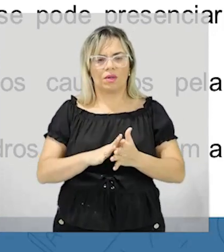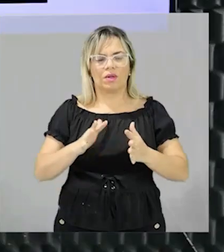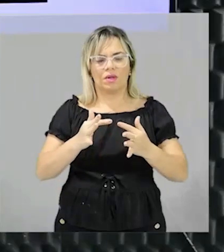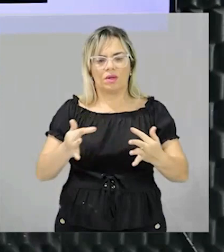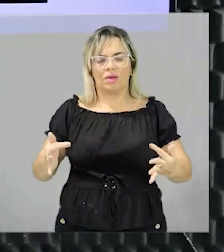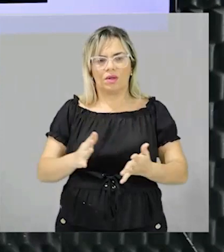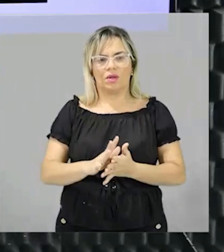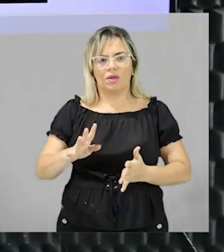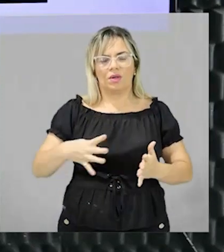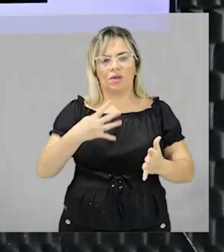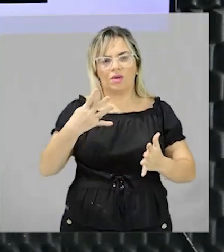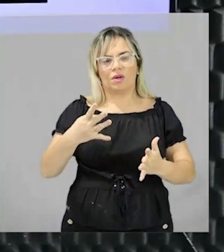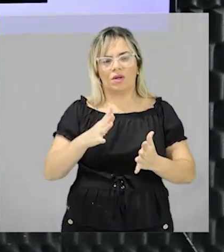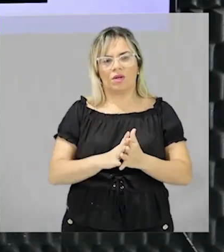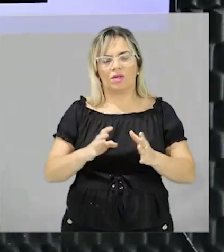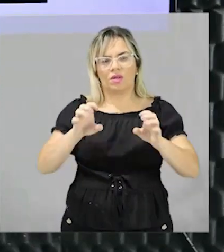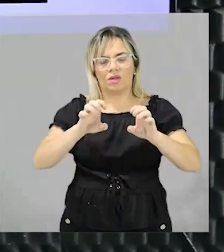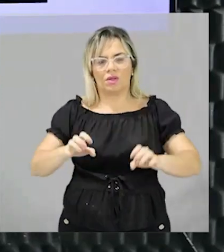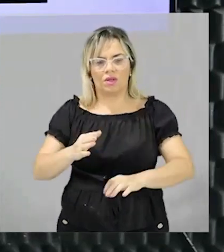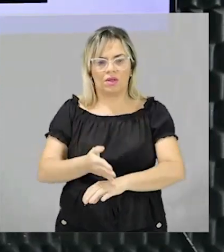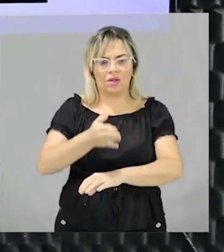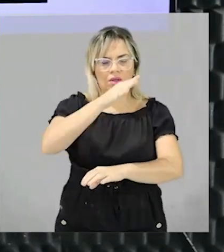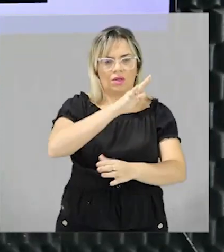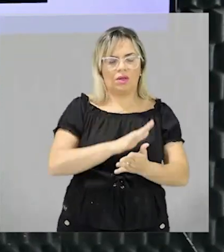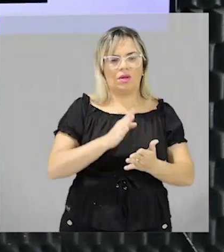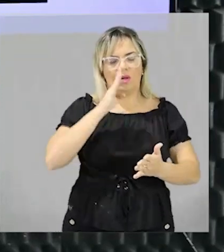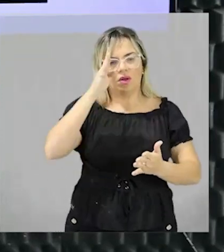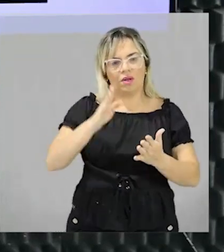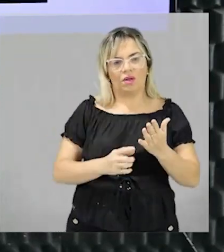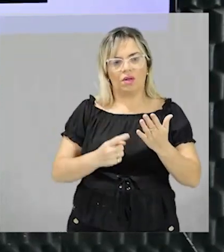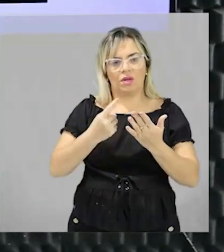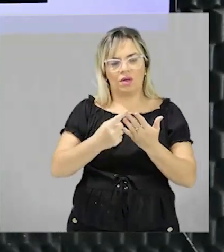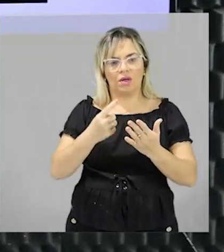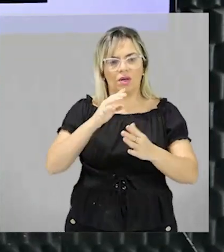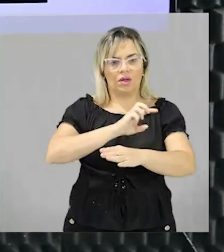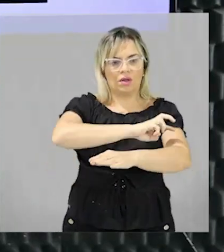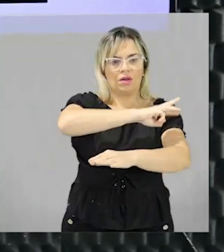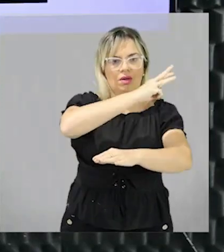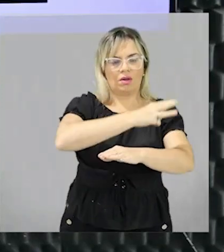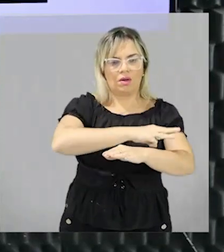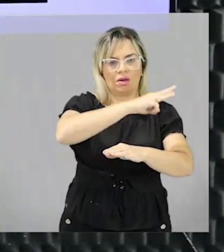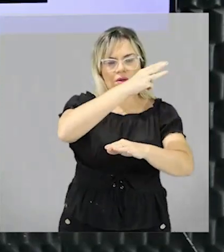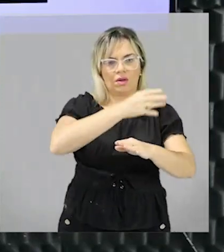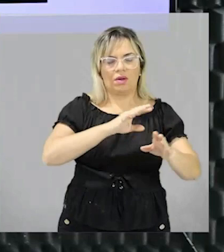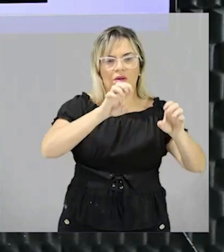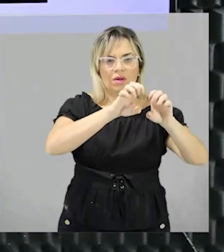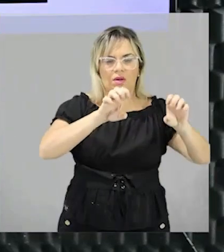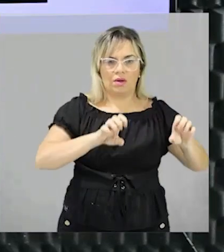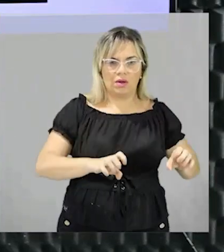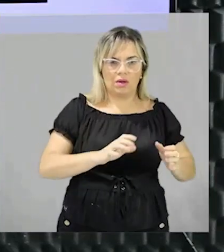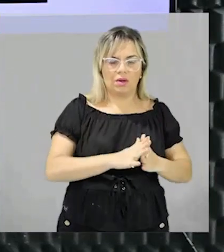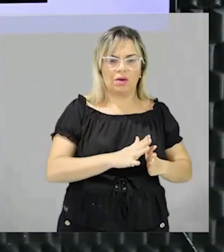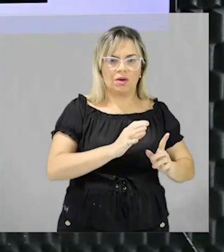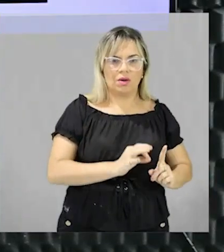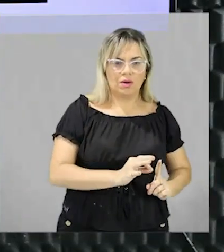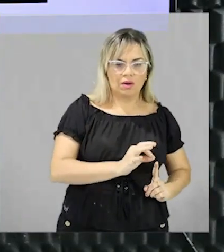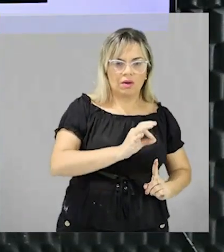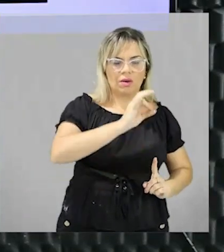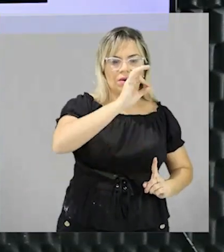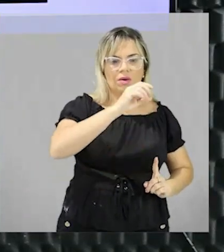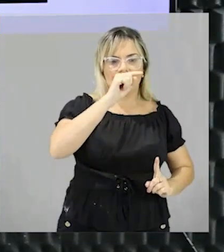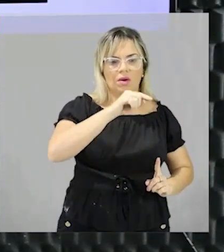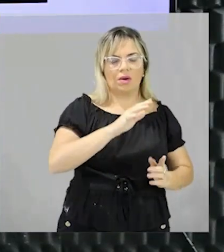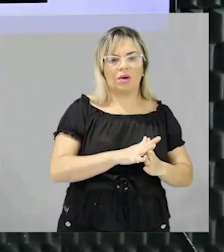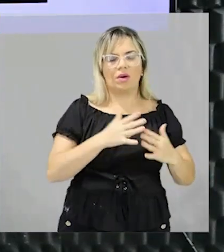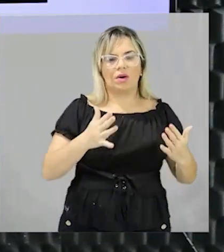aí as 4 grandes estruturas de relevo. Principal. Primeira, montanhas, tá certo? Estruturas com as maiores altitudes da Terra, onde